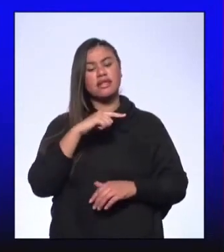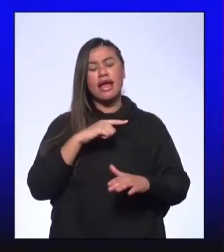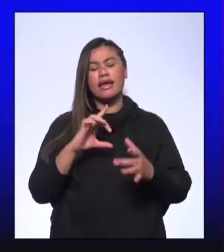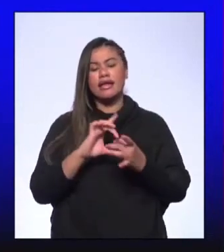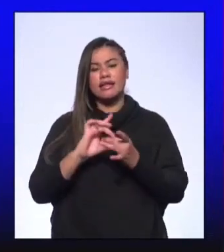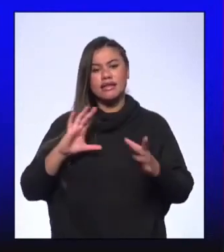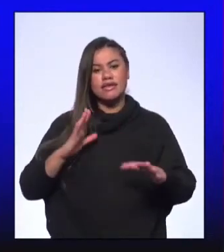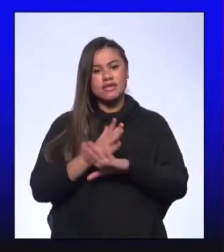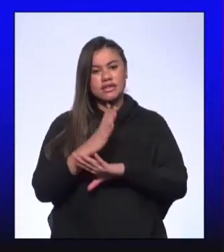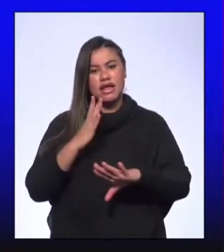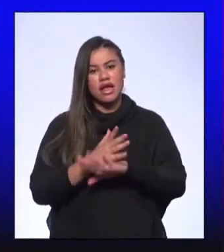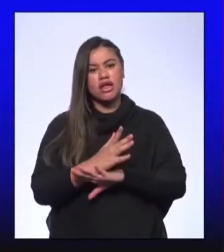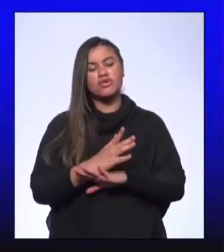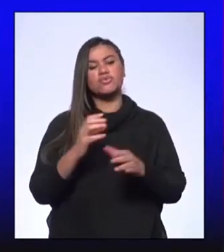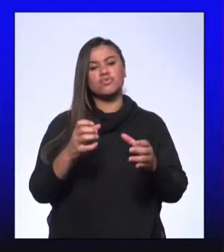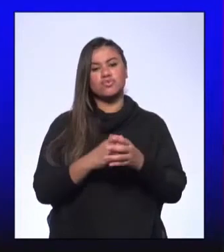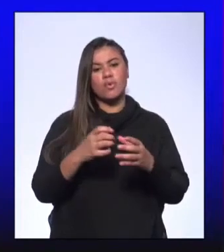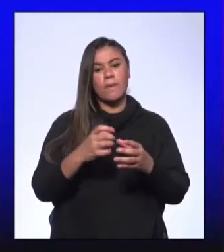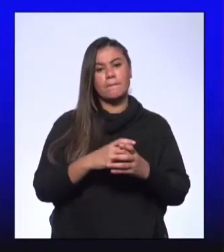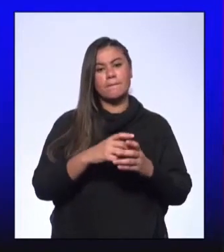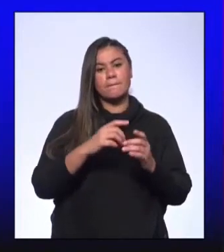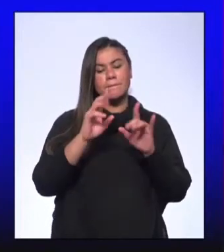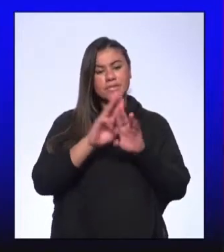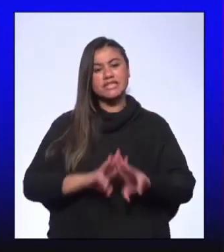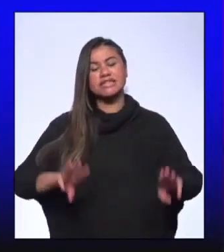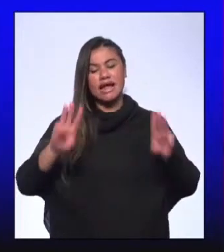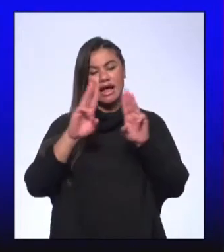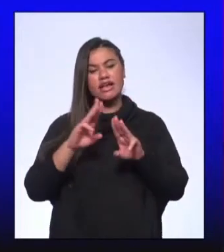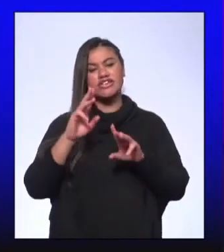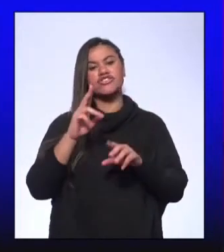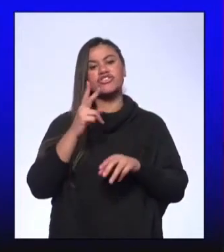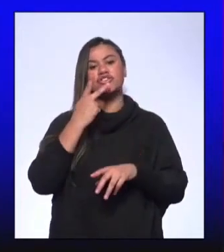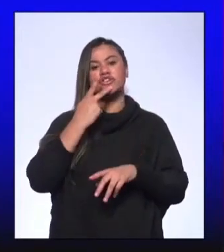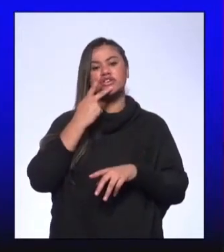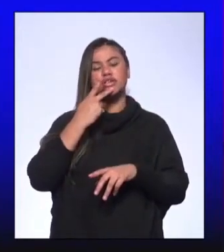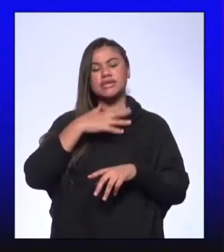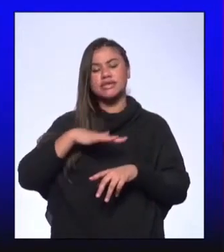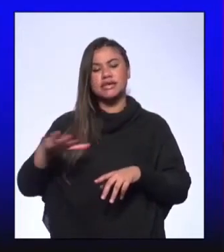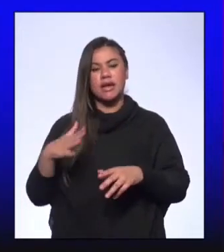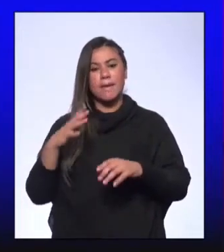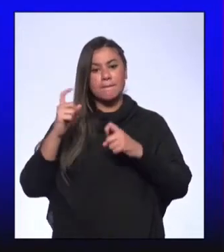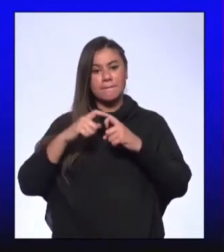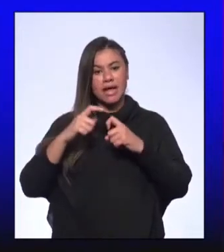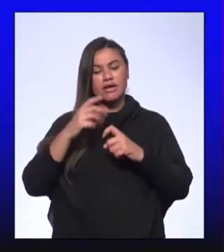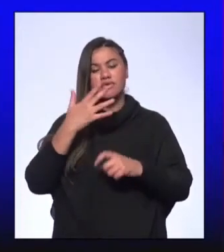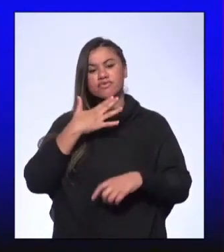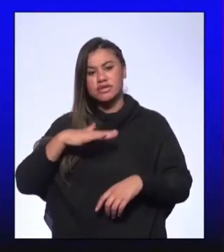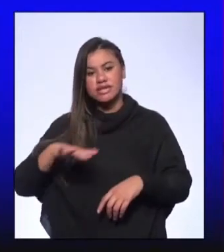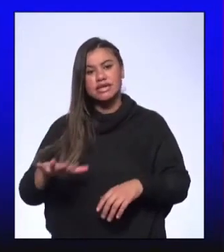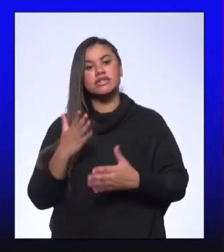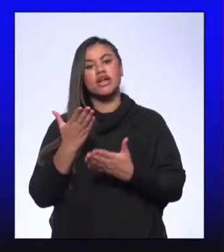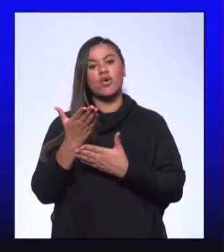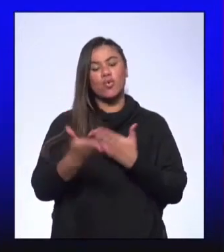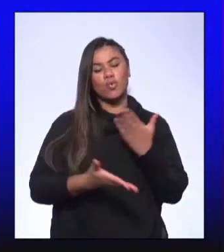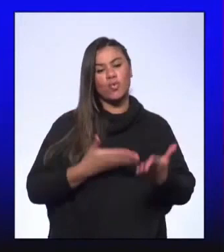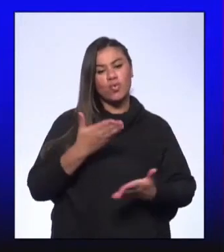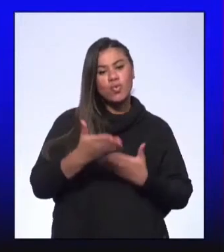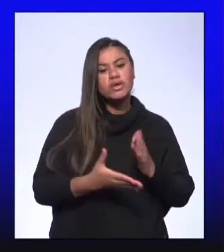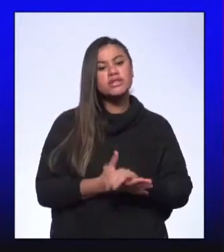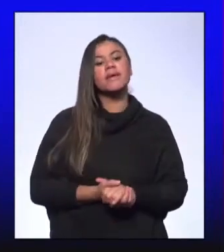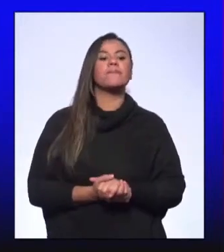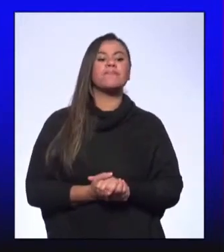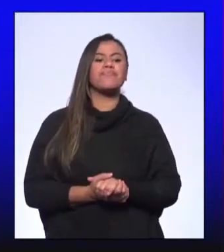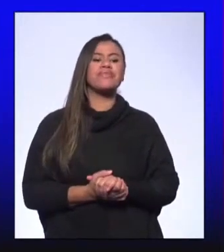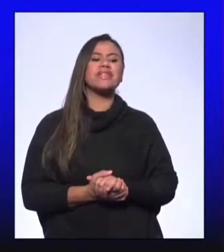quiserem acessar na página, mostrando essa complicação que é temível. Ela